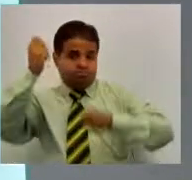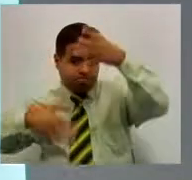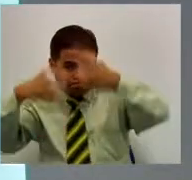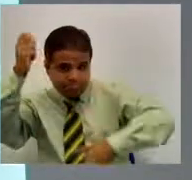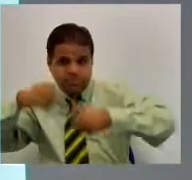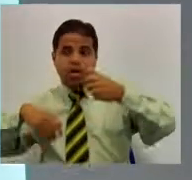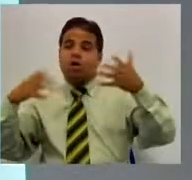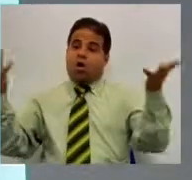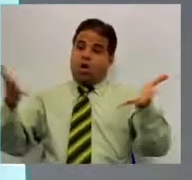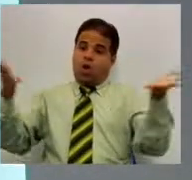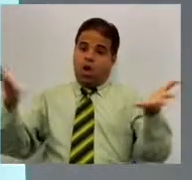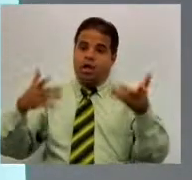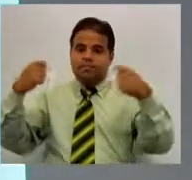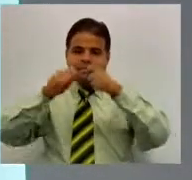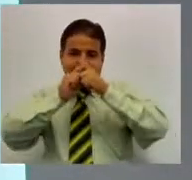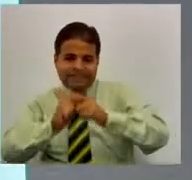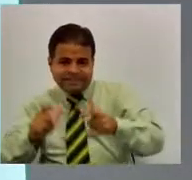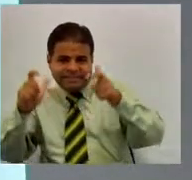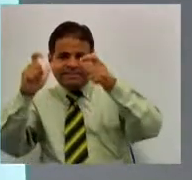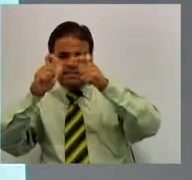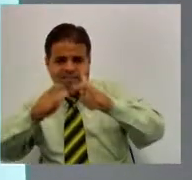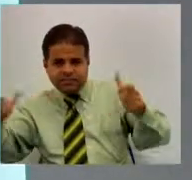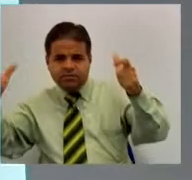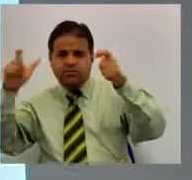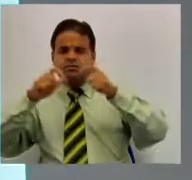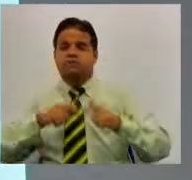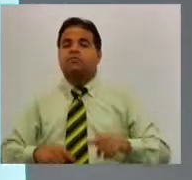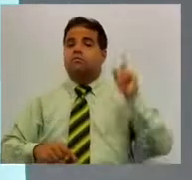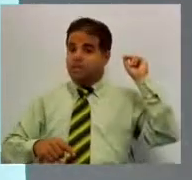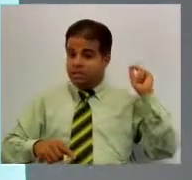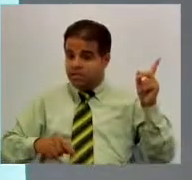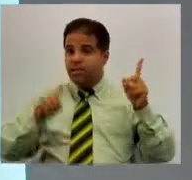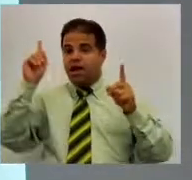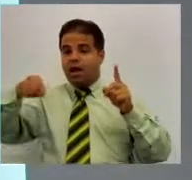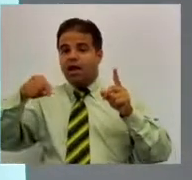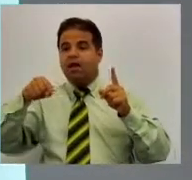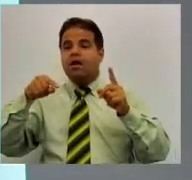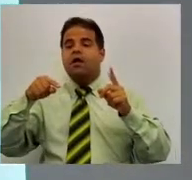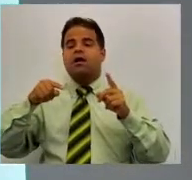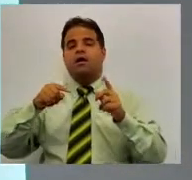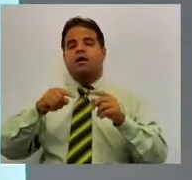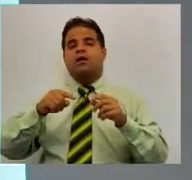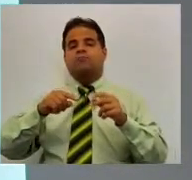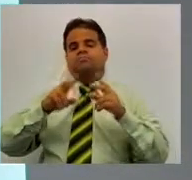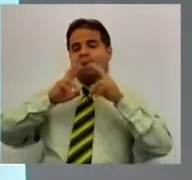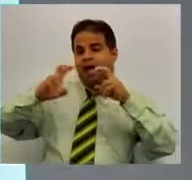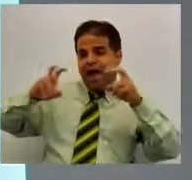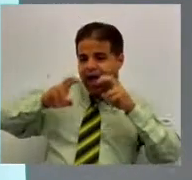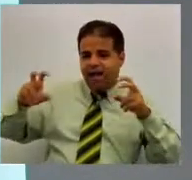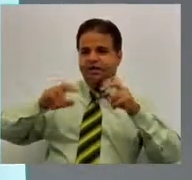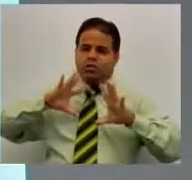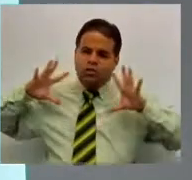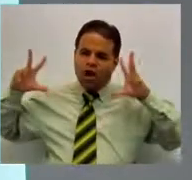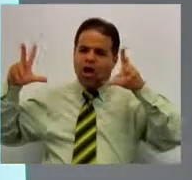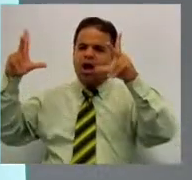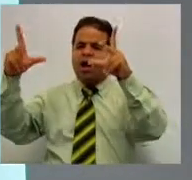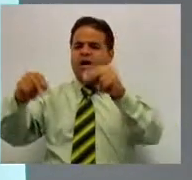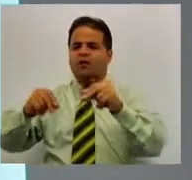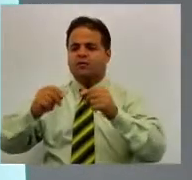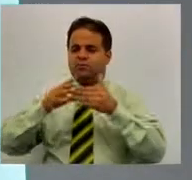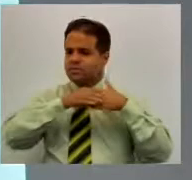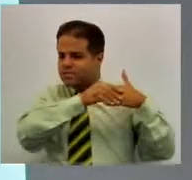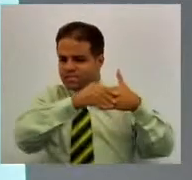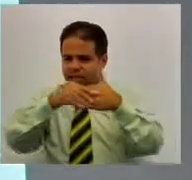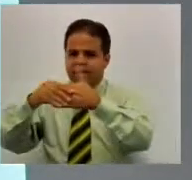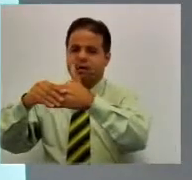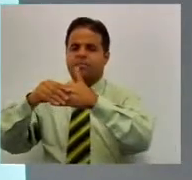aqui precisa ser desenvolvido depois do plano diretor. E isso aqui que é um clamor de todos os